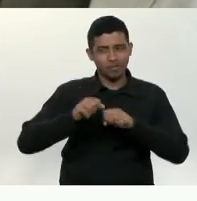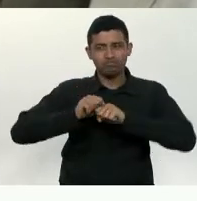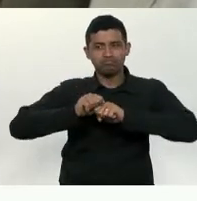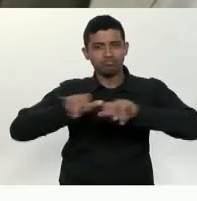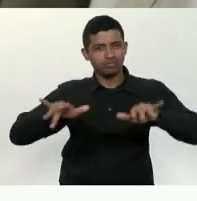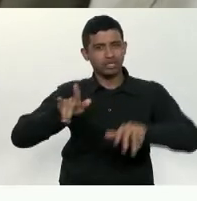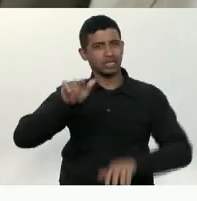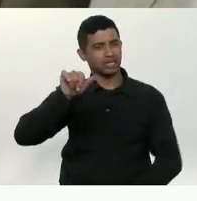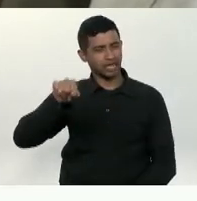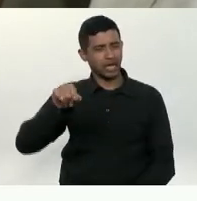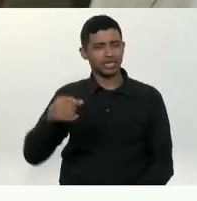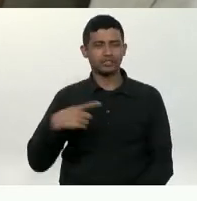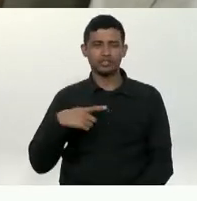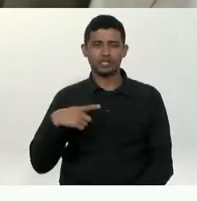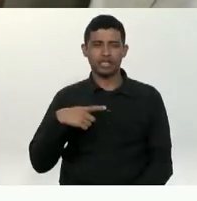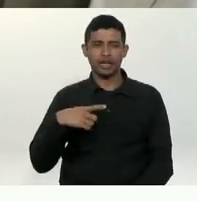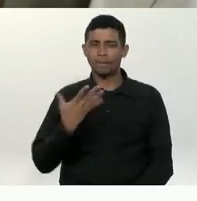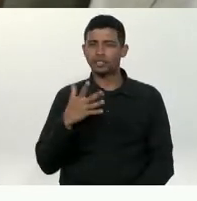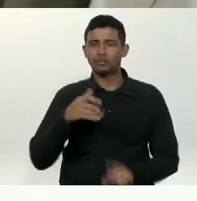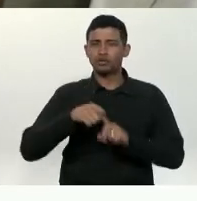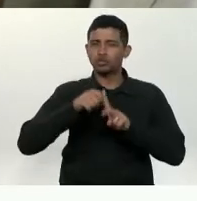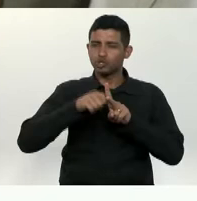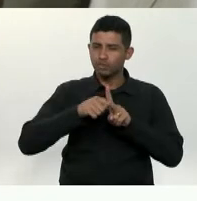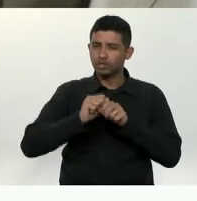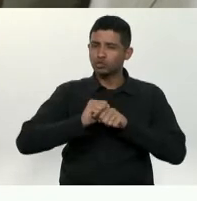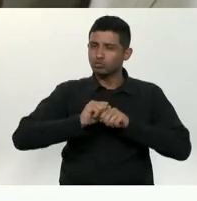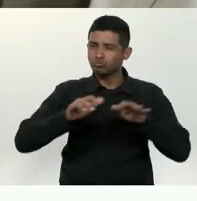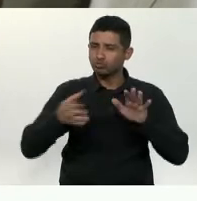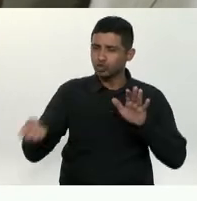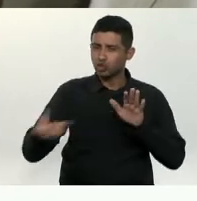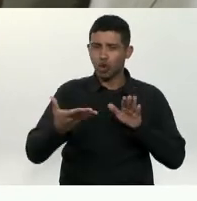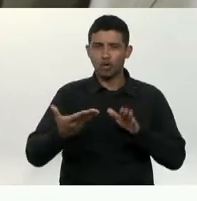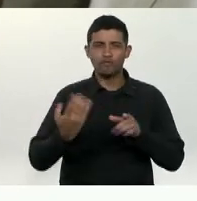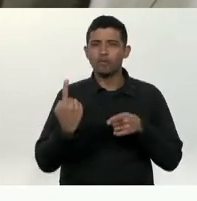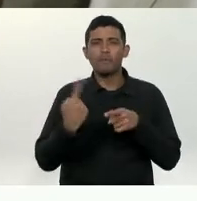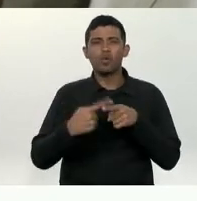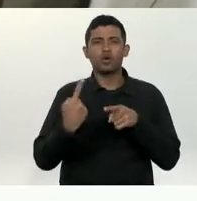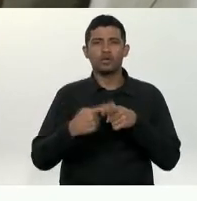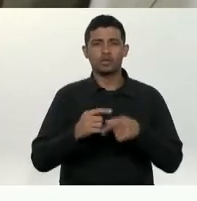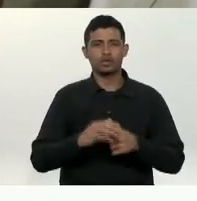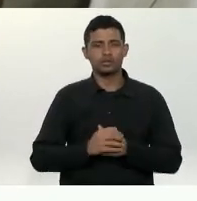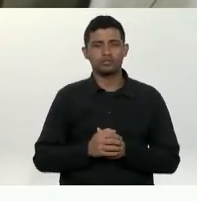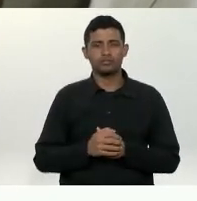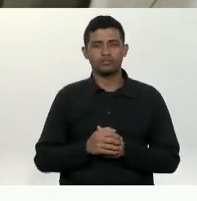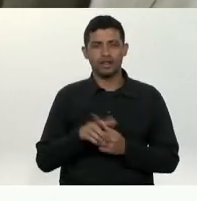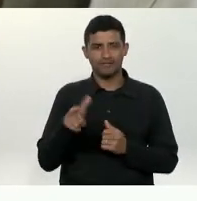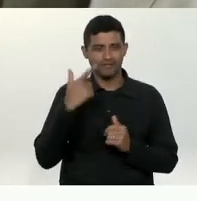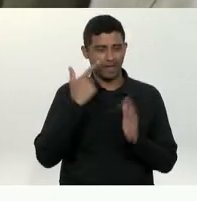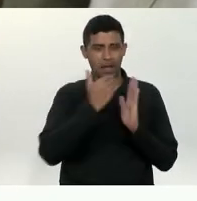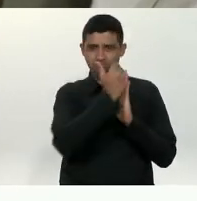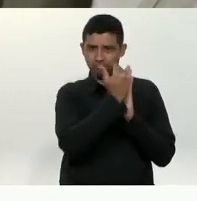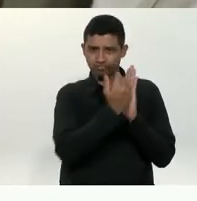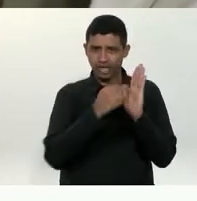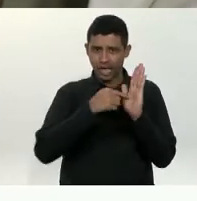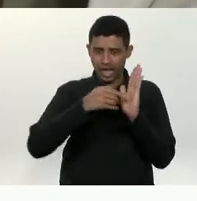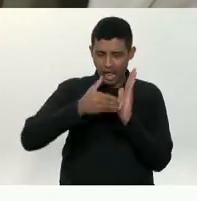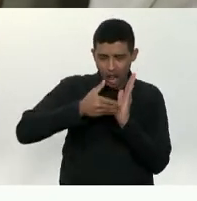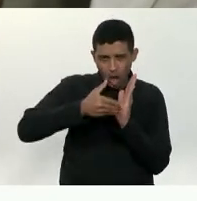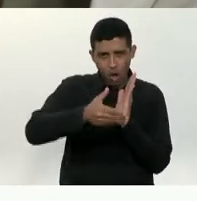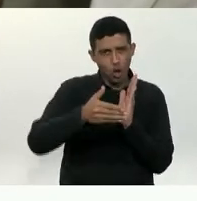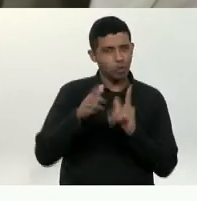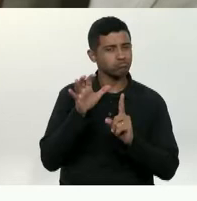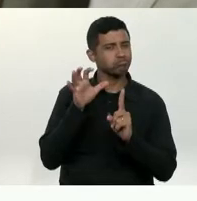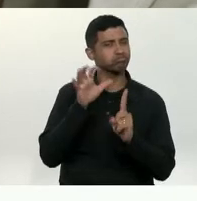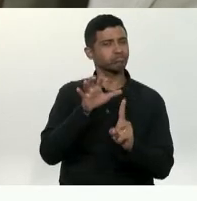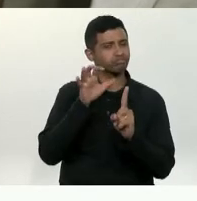foi lançado há pouco mais de 2 meses, porque a partir dele influenciaria a